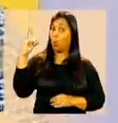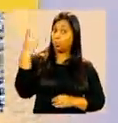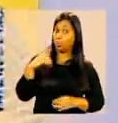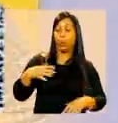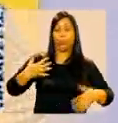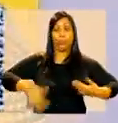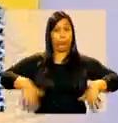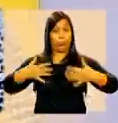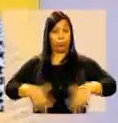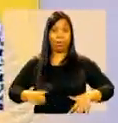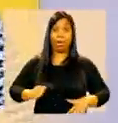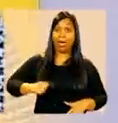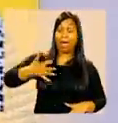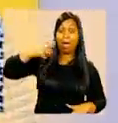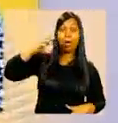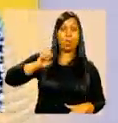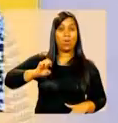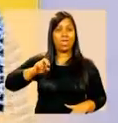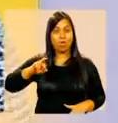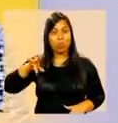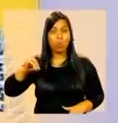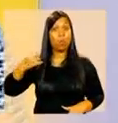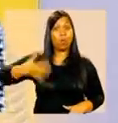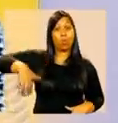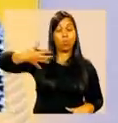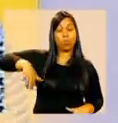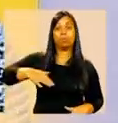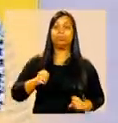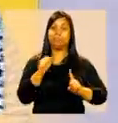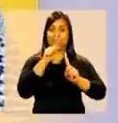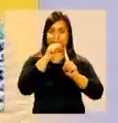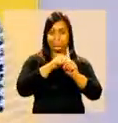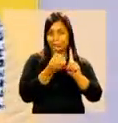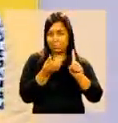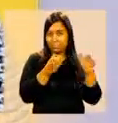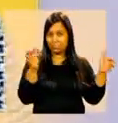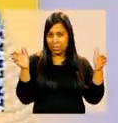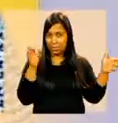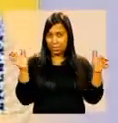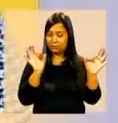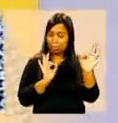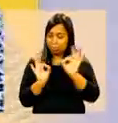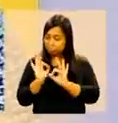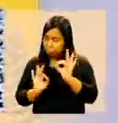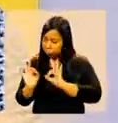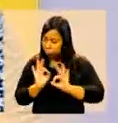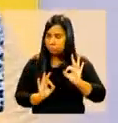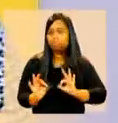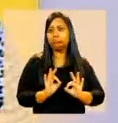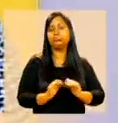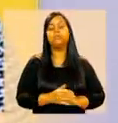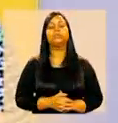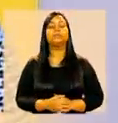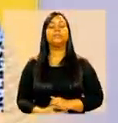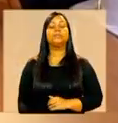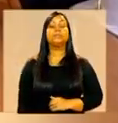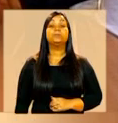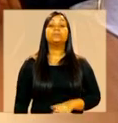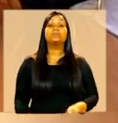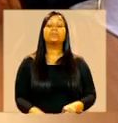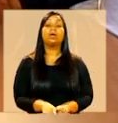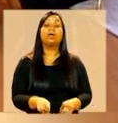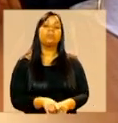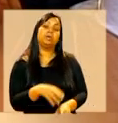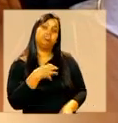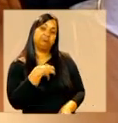às vezes está muito alto, o euro está alto, então preciso de uns 6 meses para me organizar e conseguir dar tudo certo. Também eu